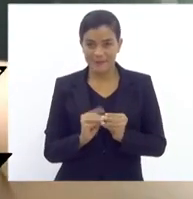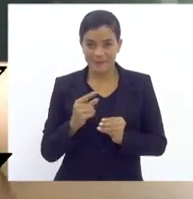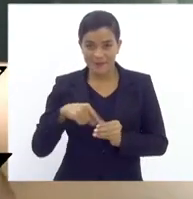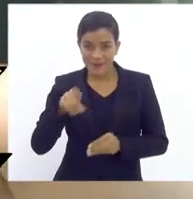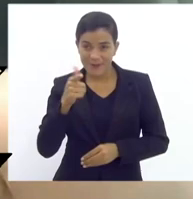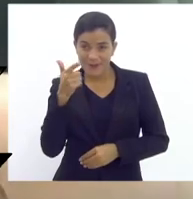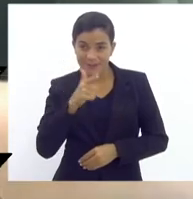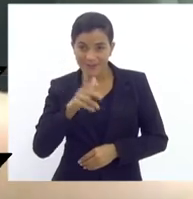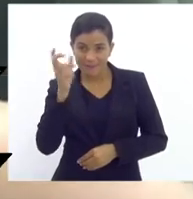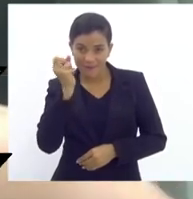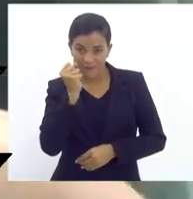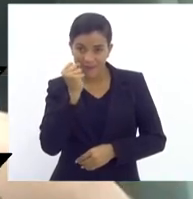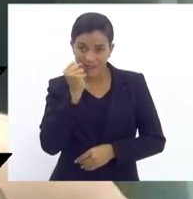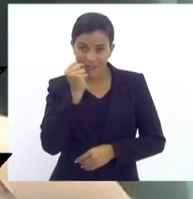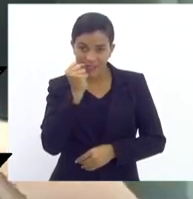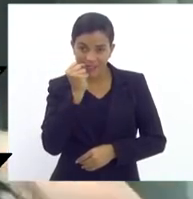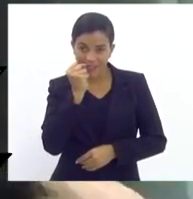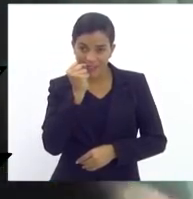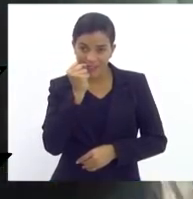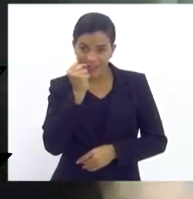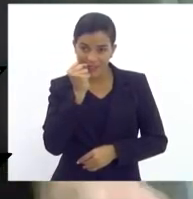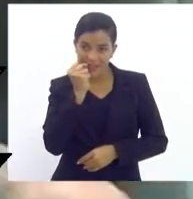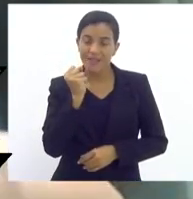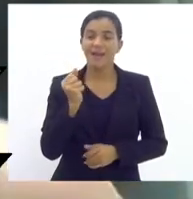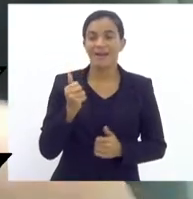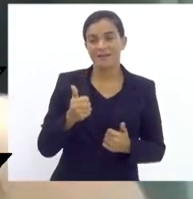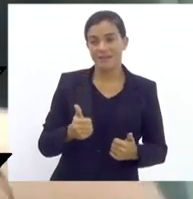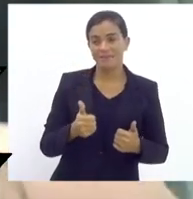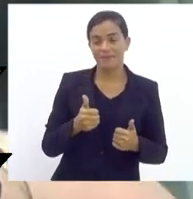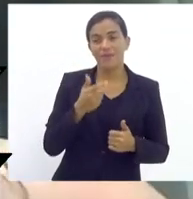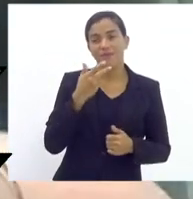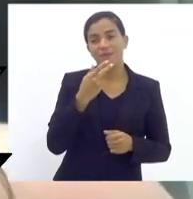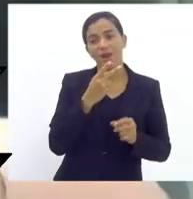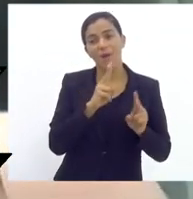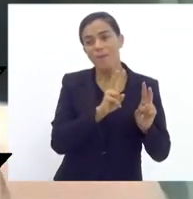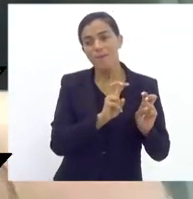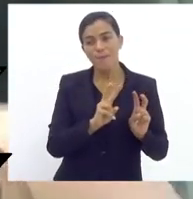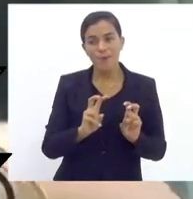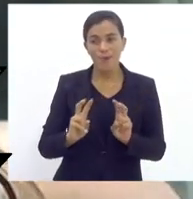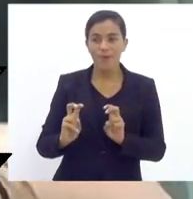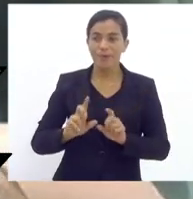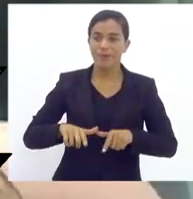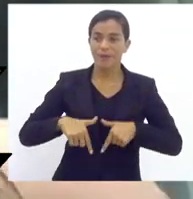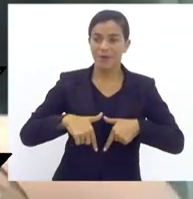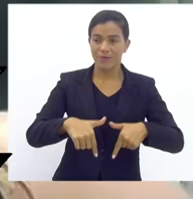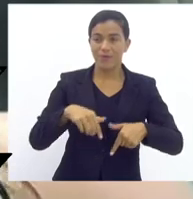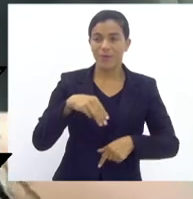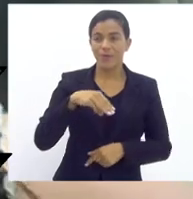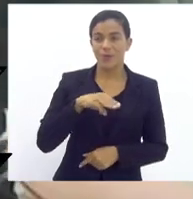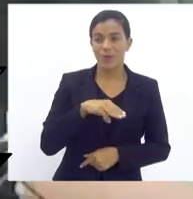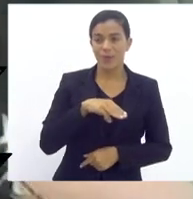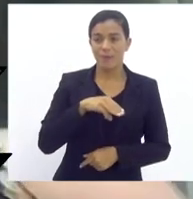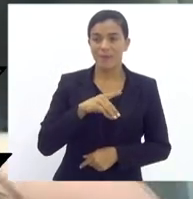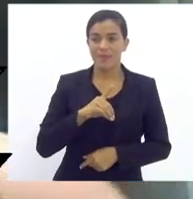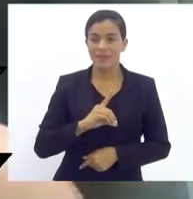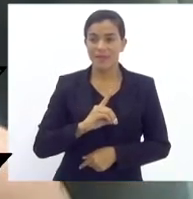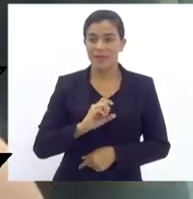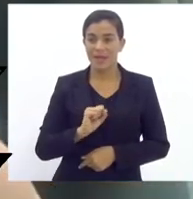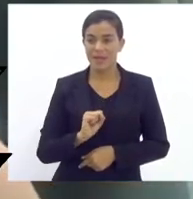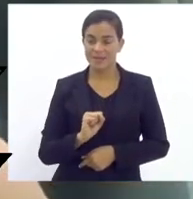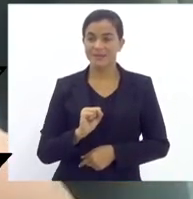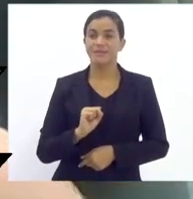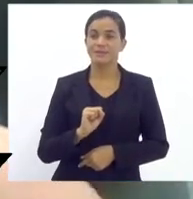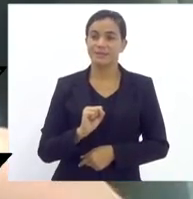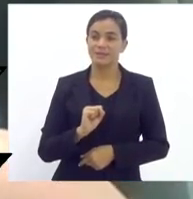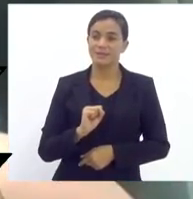me ouvir vou falar um pouco da atuação do MDS né dentro da